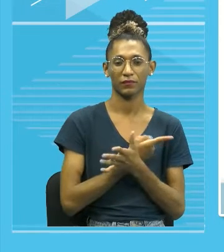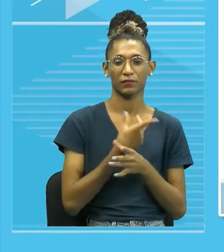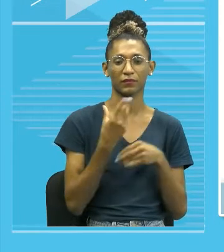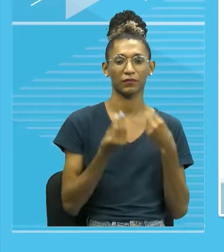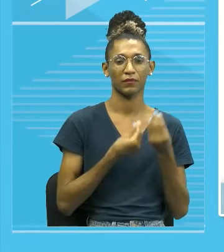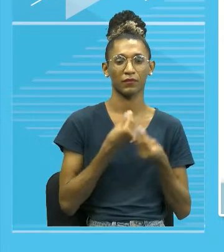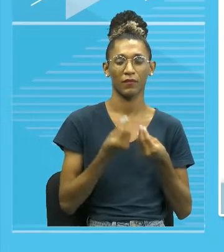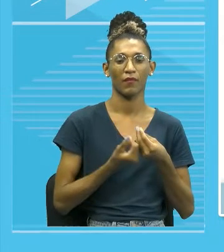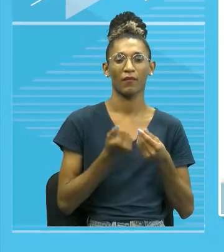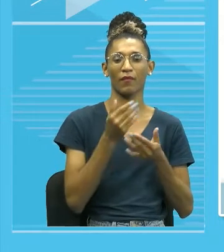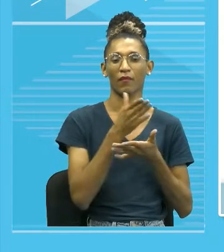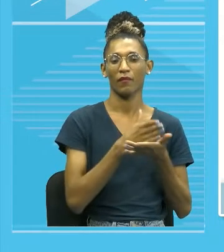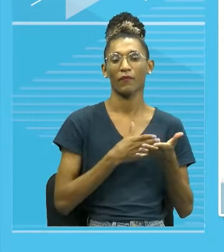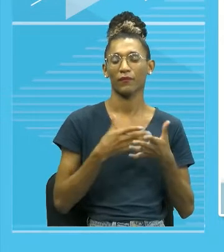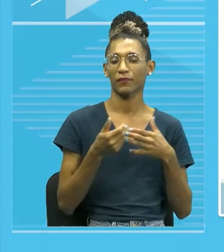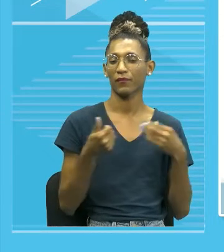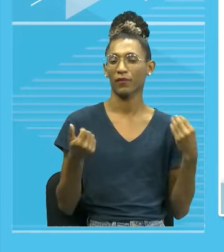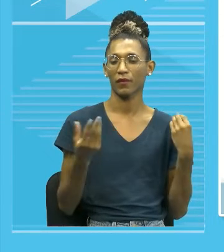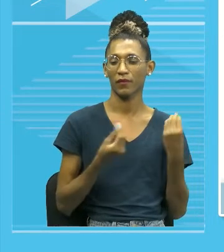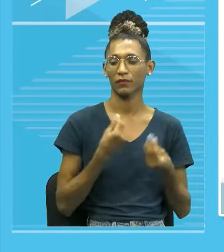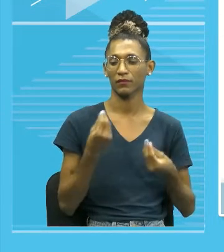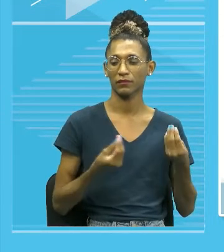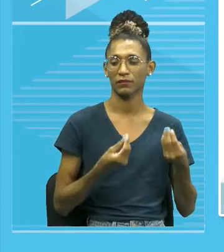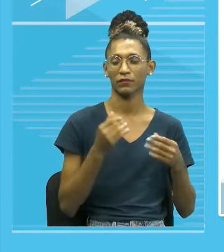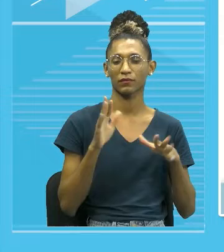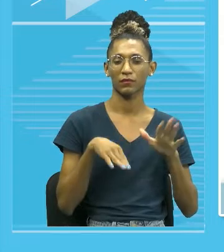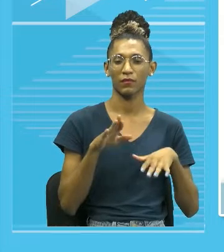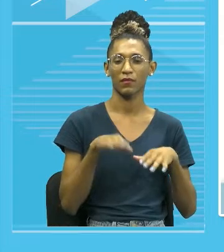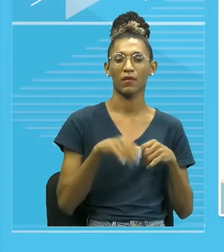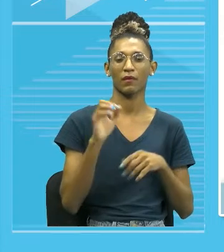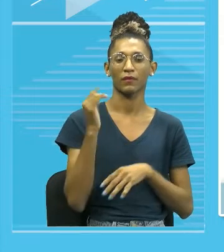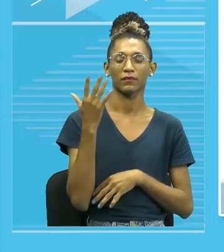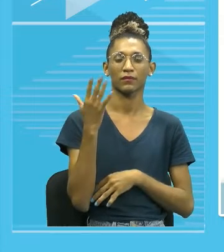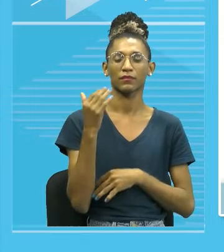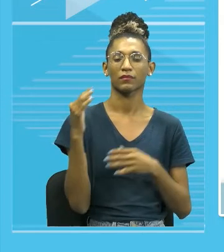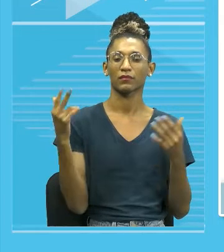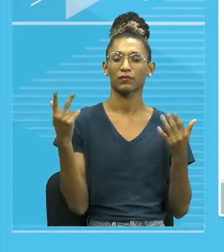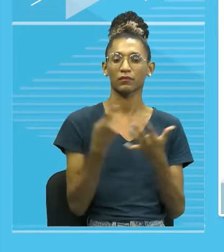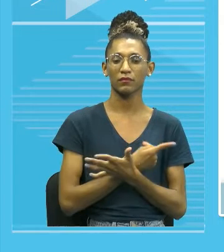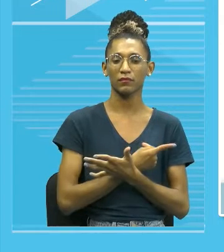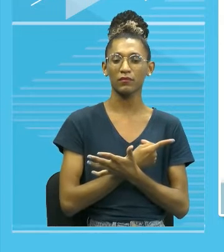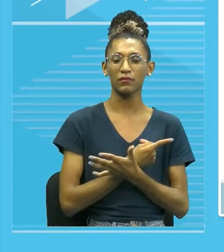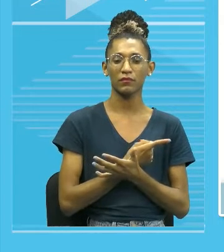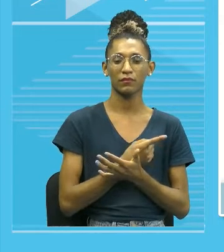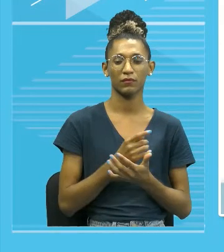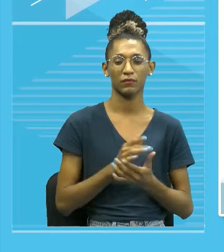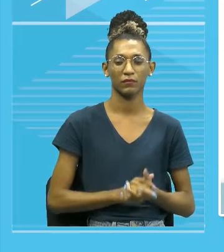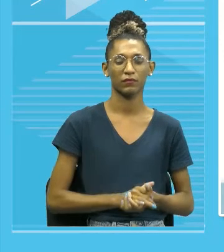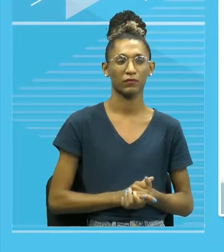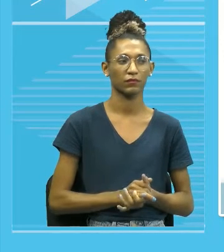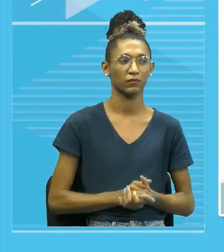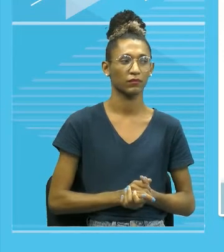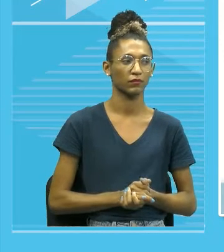repartindo desgraças Às vezes a natureza erra né